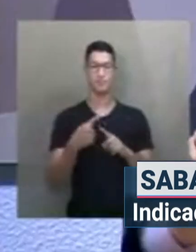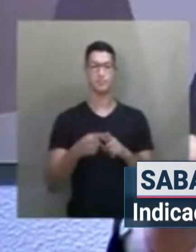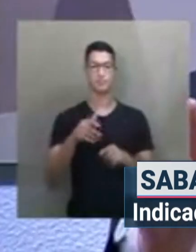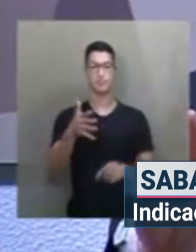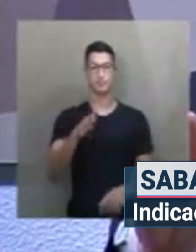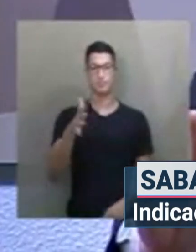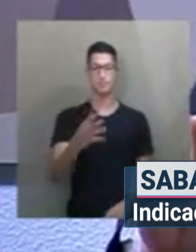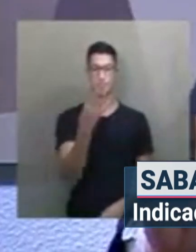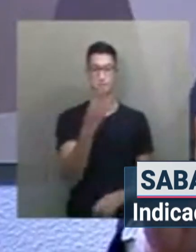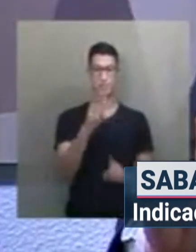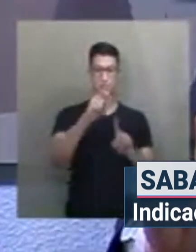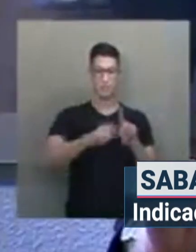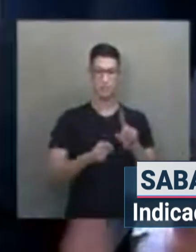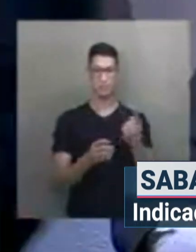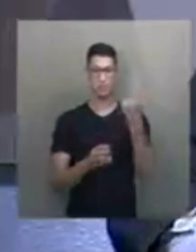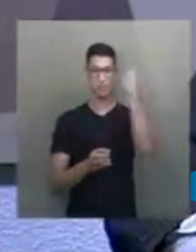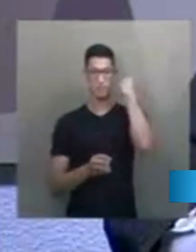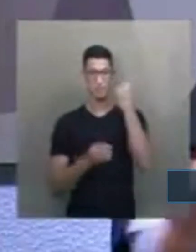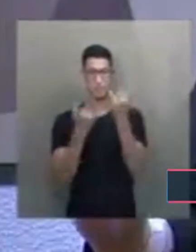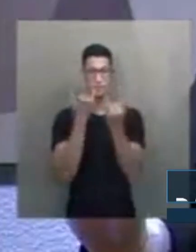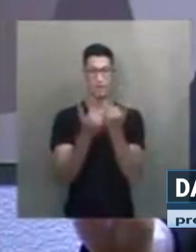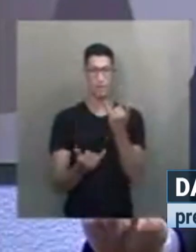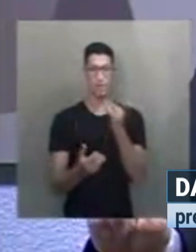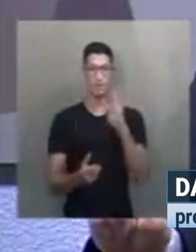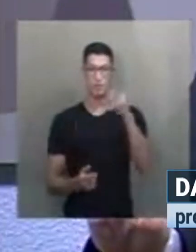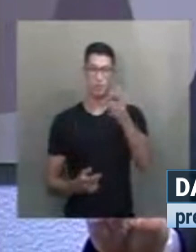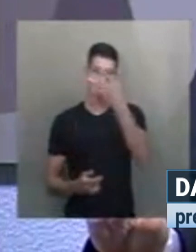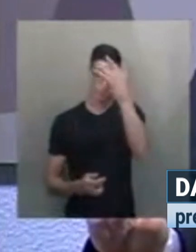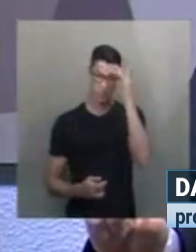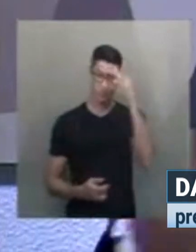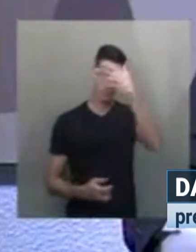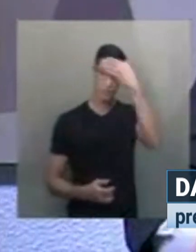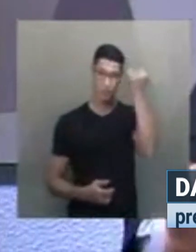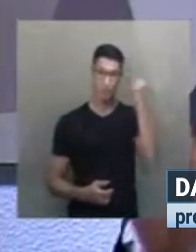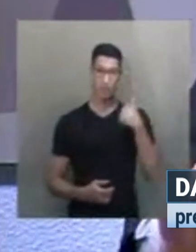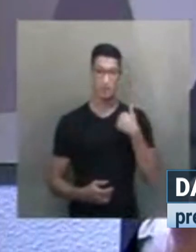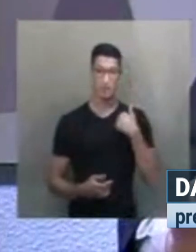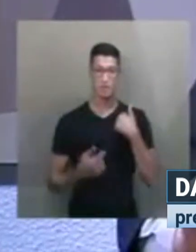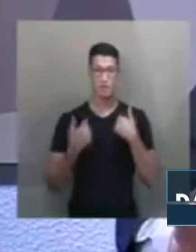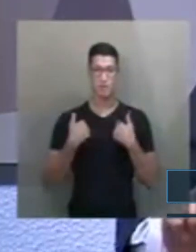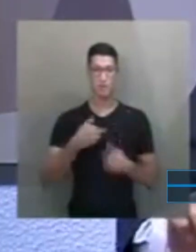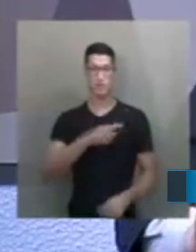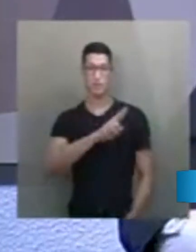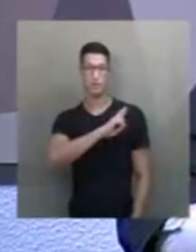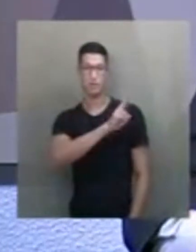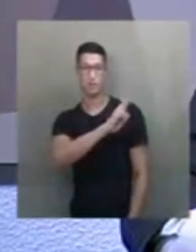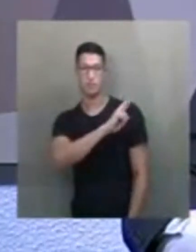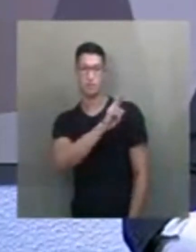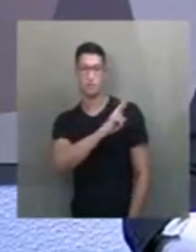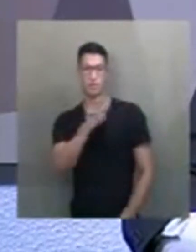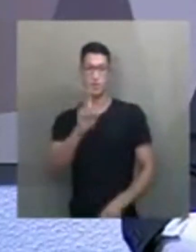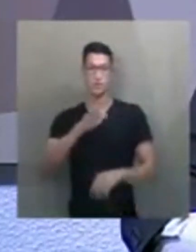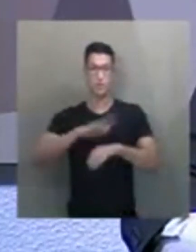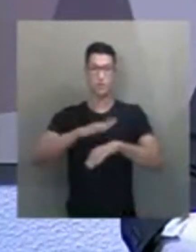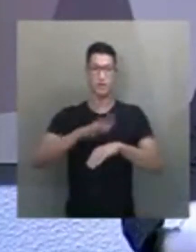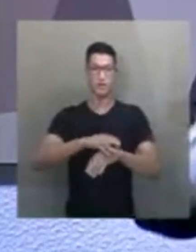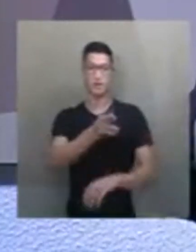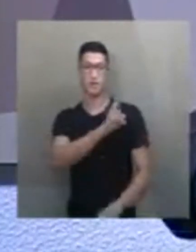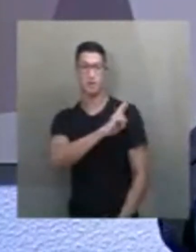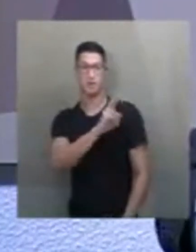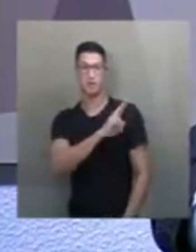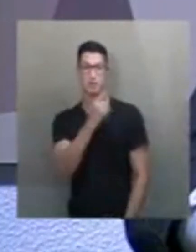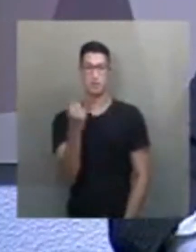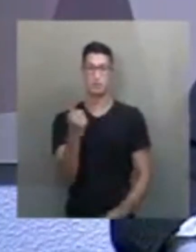nos quatro meses e parece que todo mundo espécie eu sou o grande responsável por não fazer a Sabatina